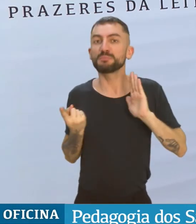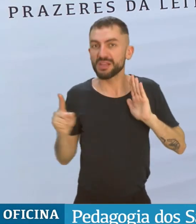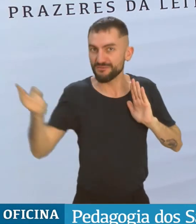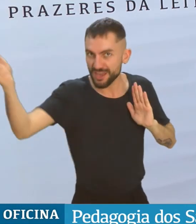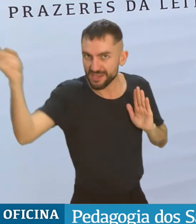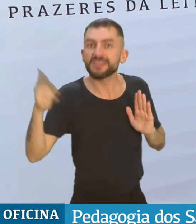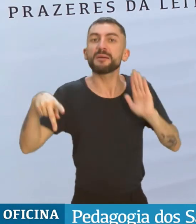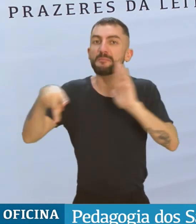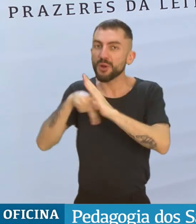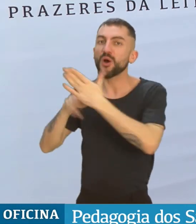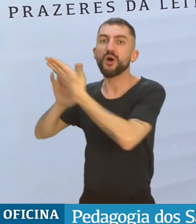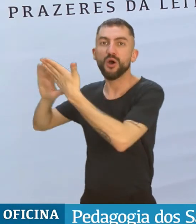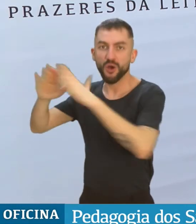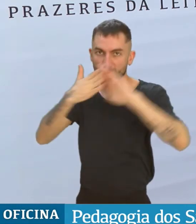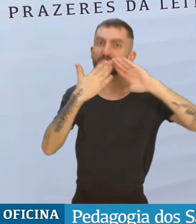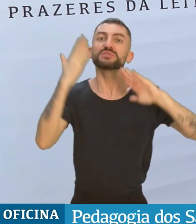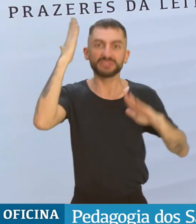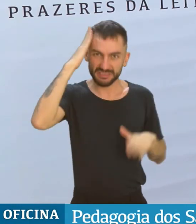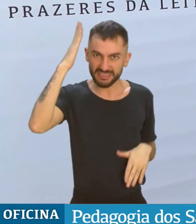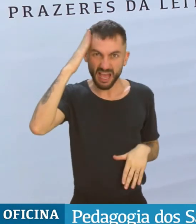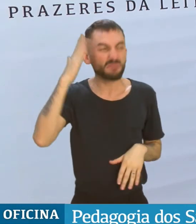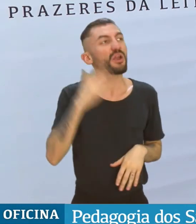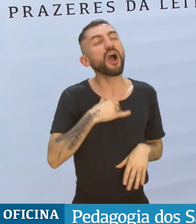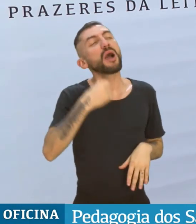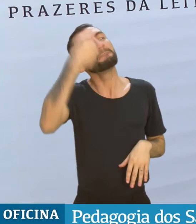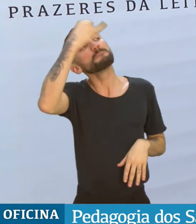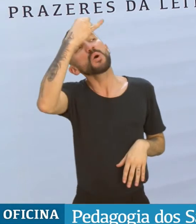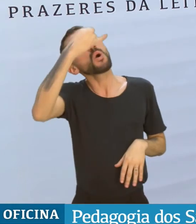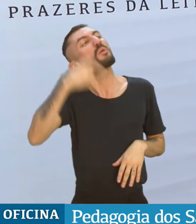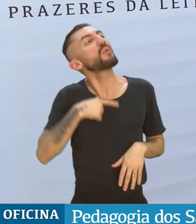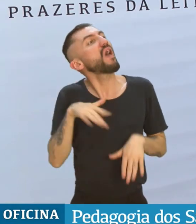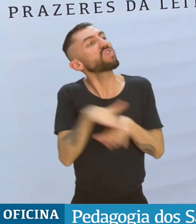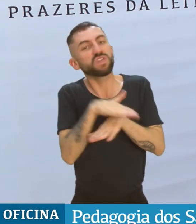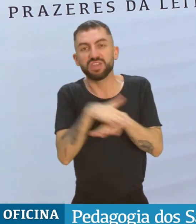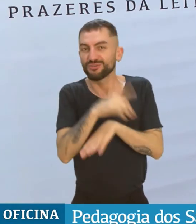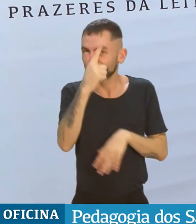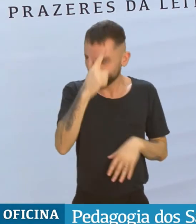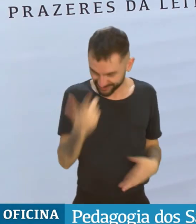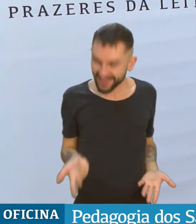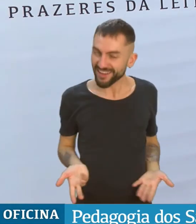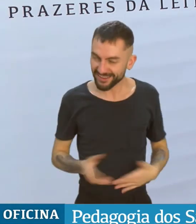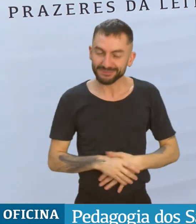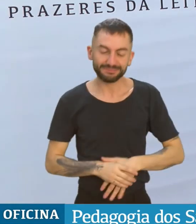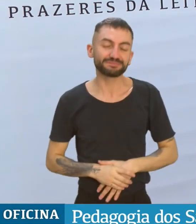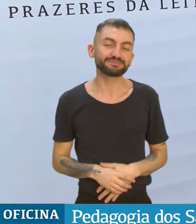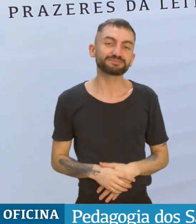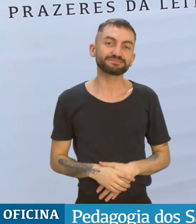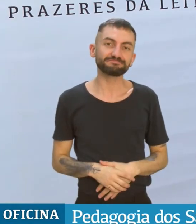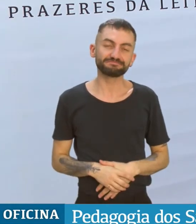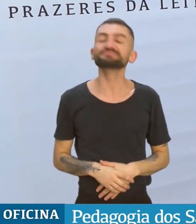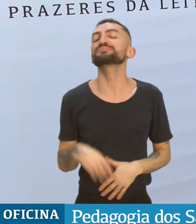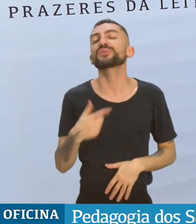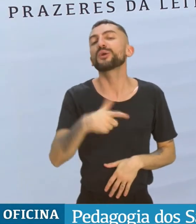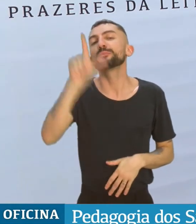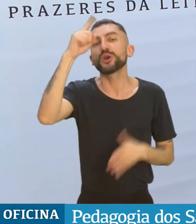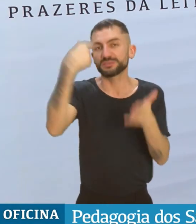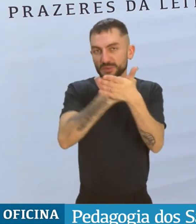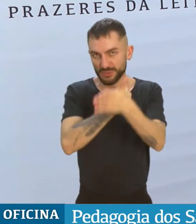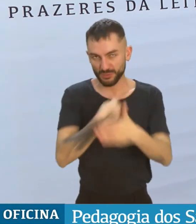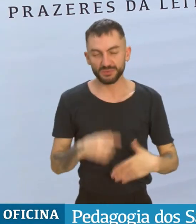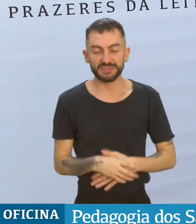né? Chega deles fazerem a gente de bobo, mais ou menos isso. Deixa eu ver a próxima pergunta